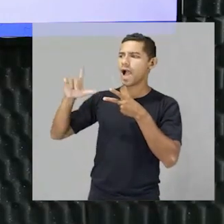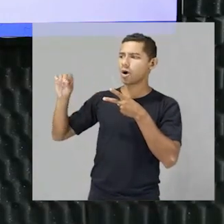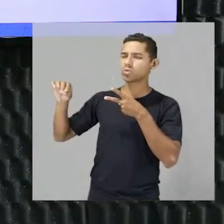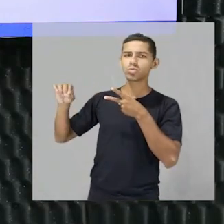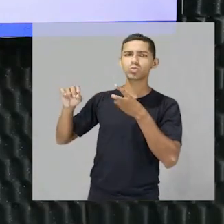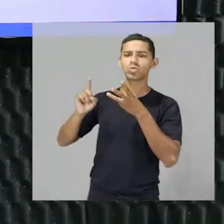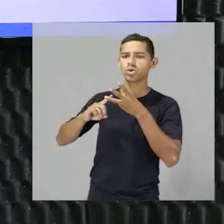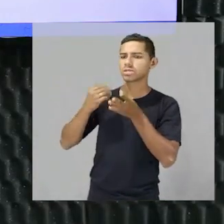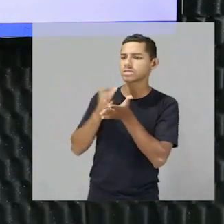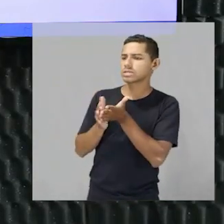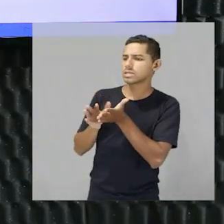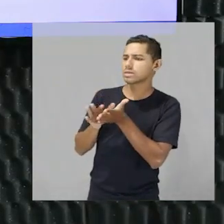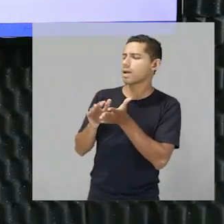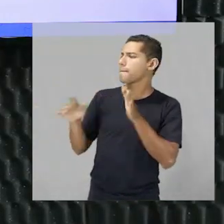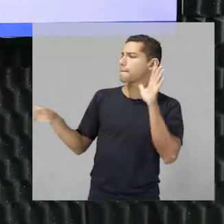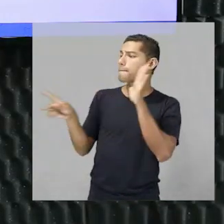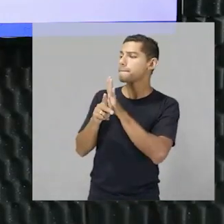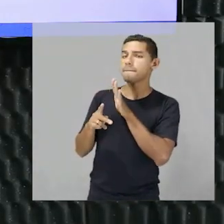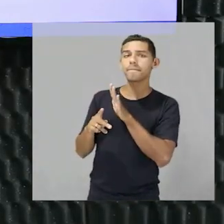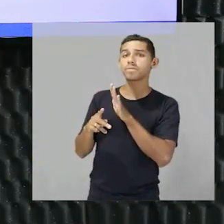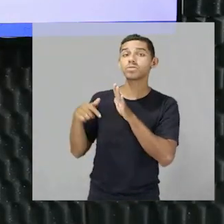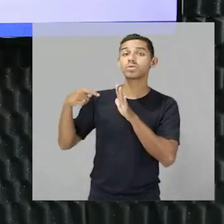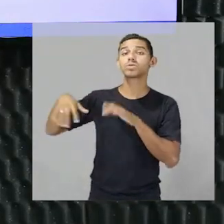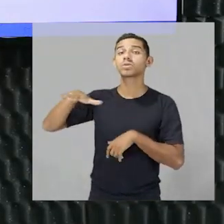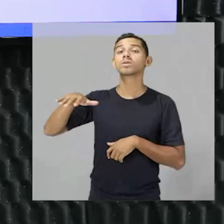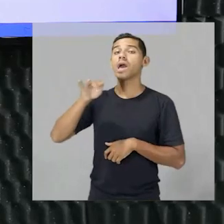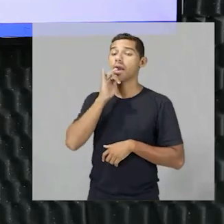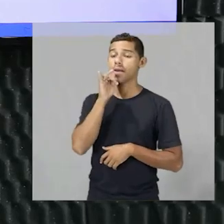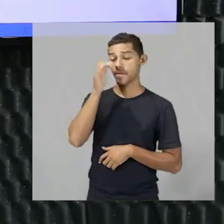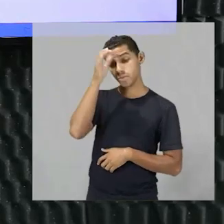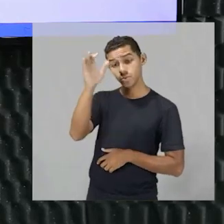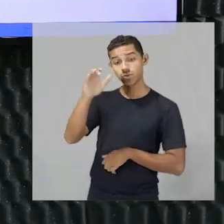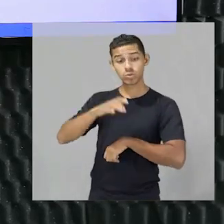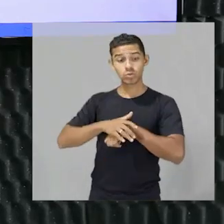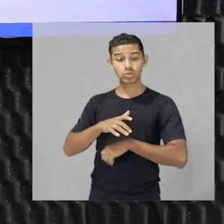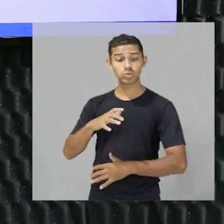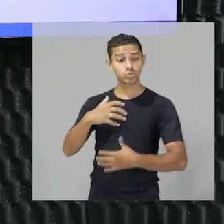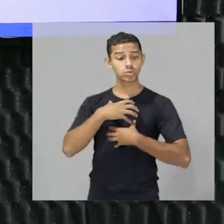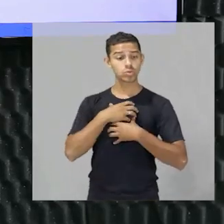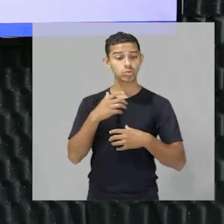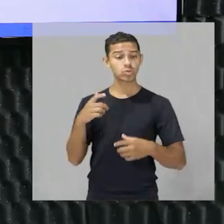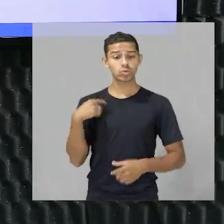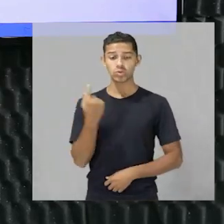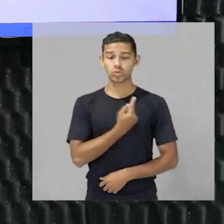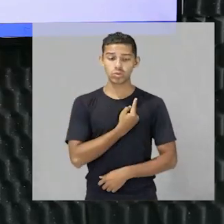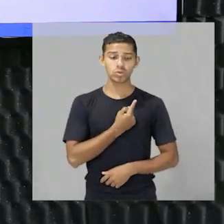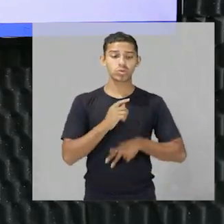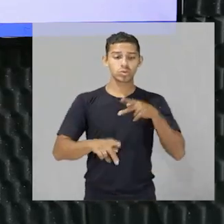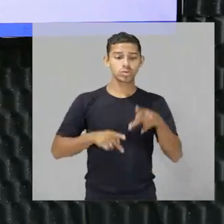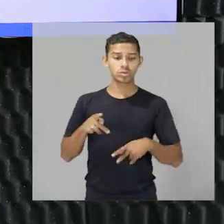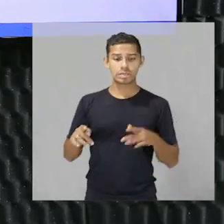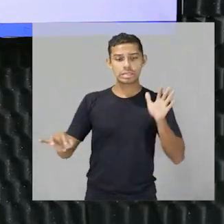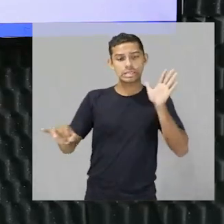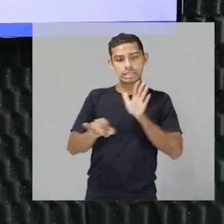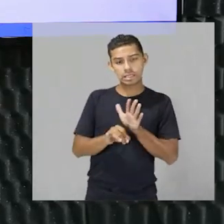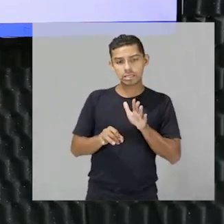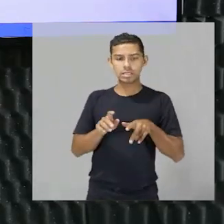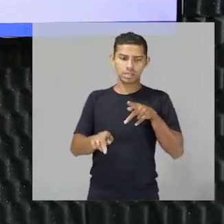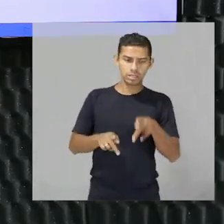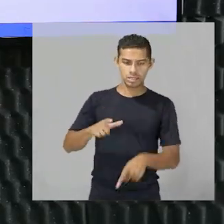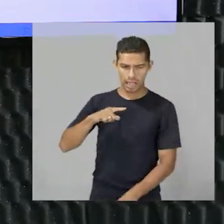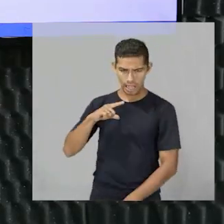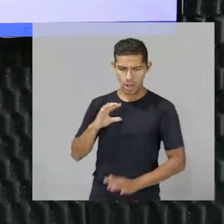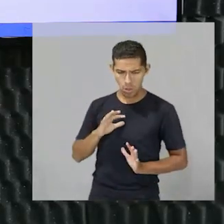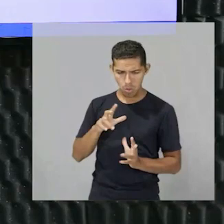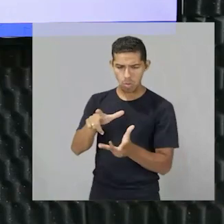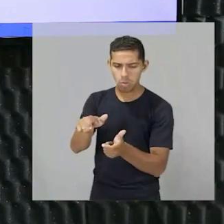culturais presentes em todo o país. Isso, galera, tá? É o que nós vamos definir enquanto essa nação, essa identidade. E vão ter povos no